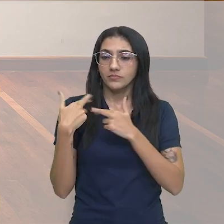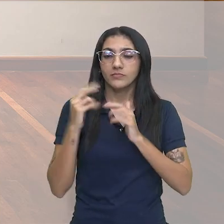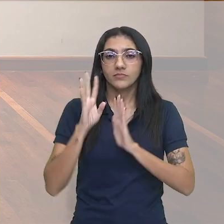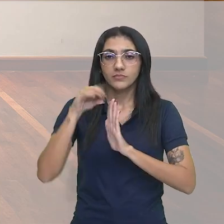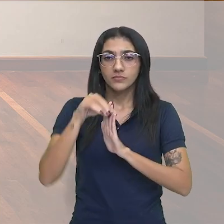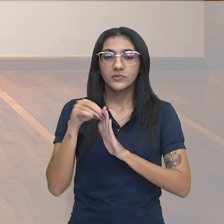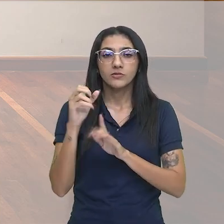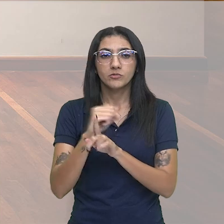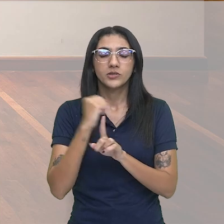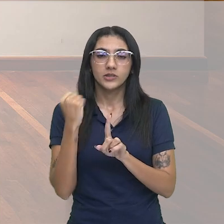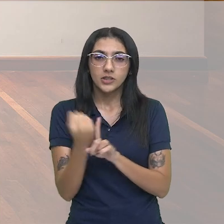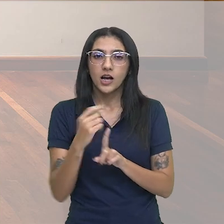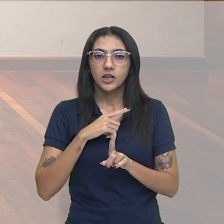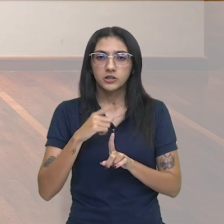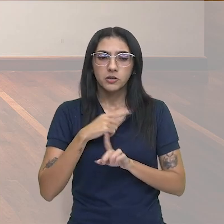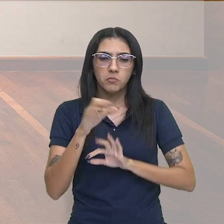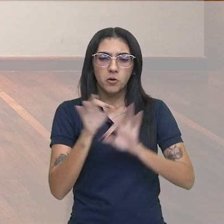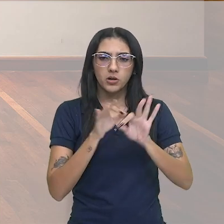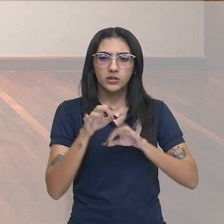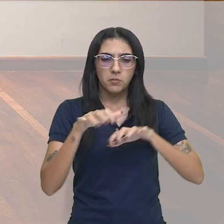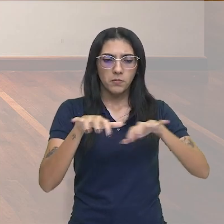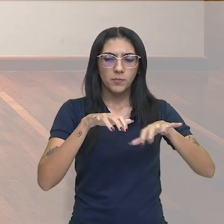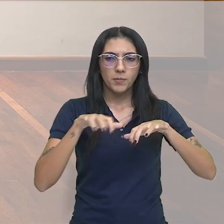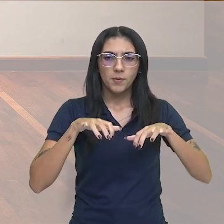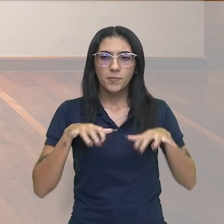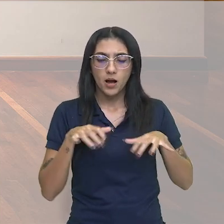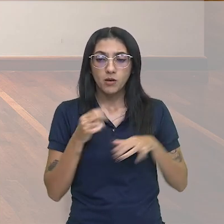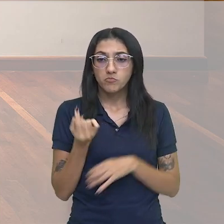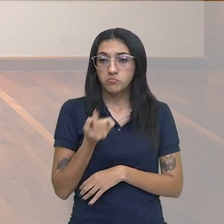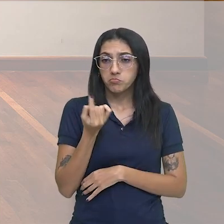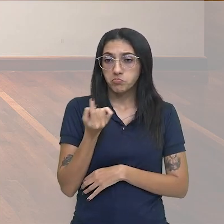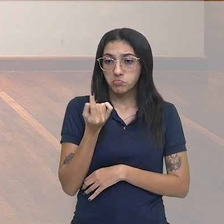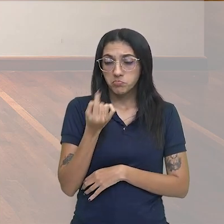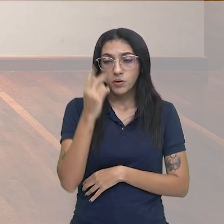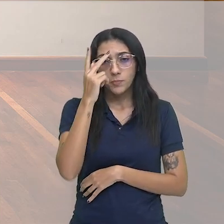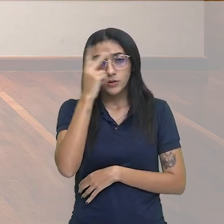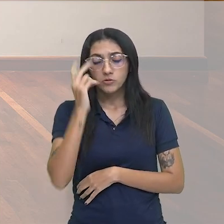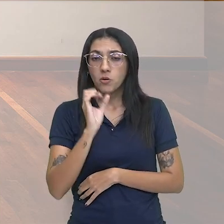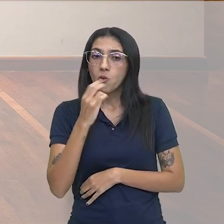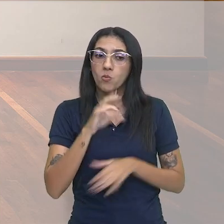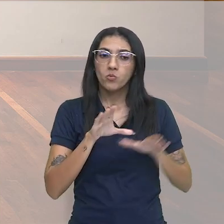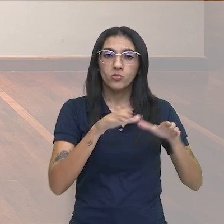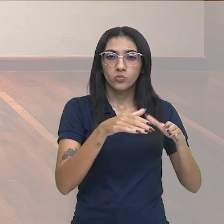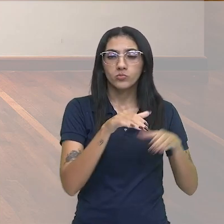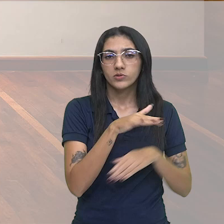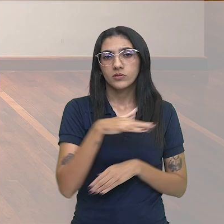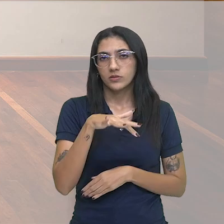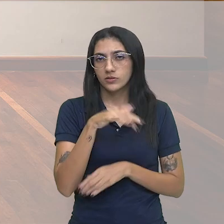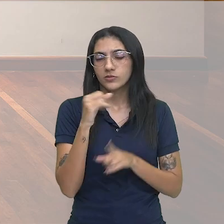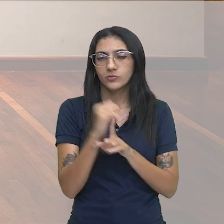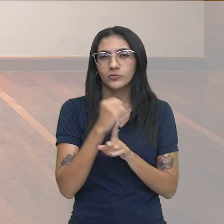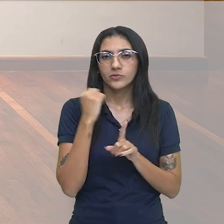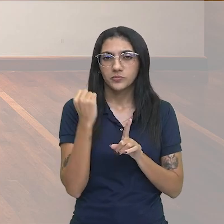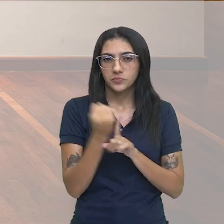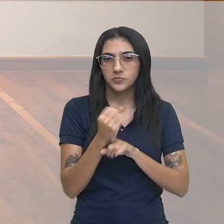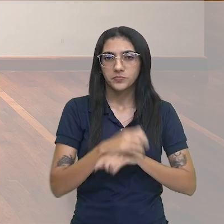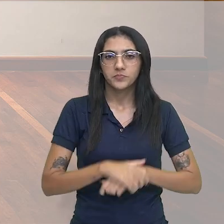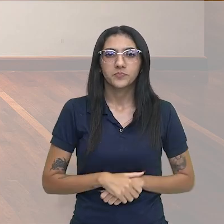são distribuídas entre indivíduos ou grupos em uma sociedade, certo?